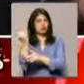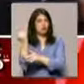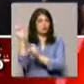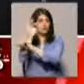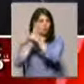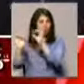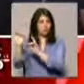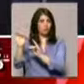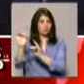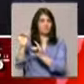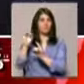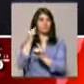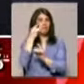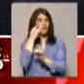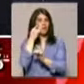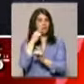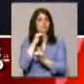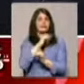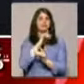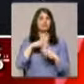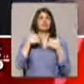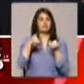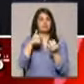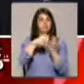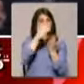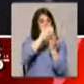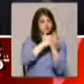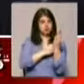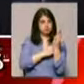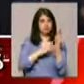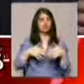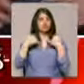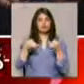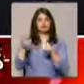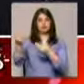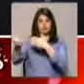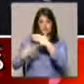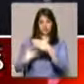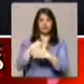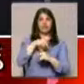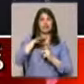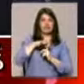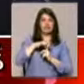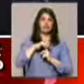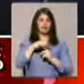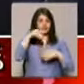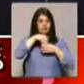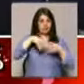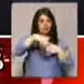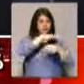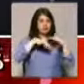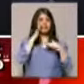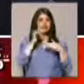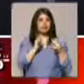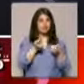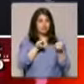uma filtragem de tudo aquilo que aparece no documento para que depois apenas volte a tentar gerir internamente tudo isto e